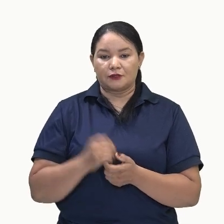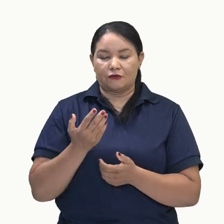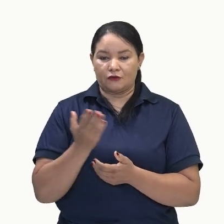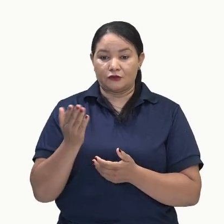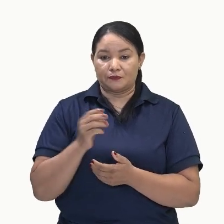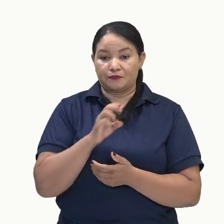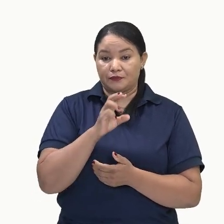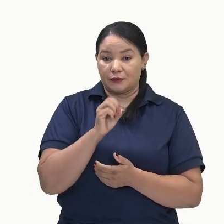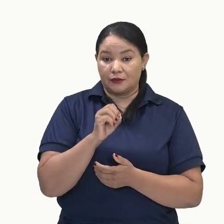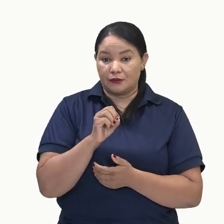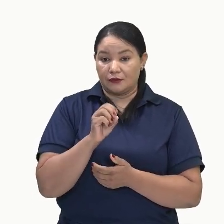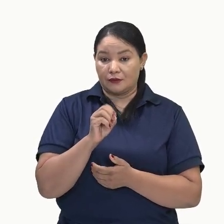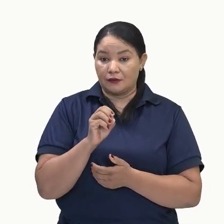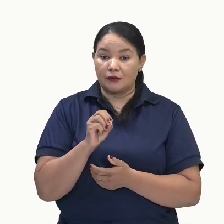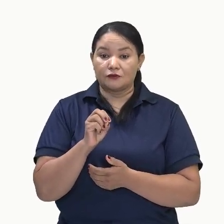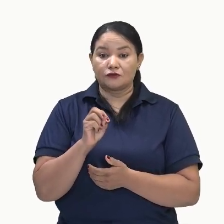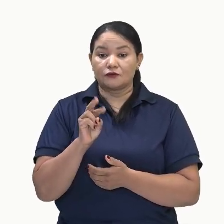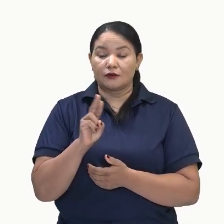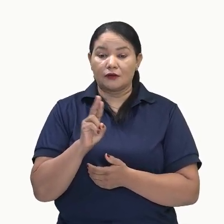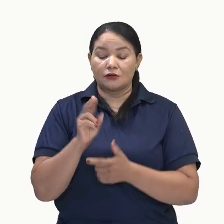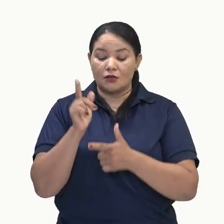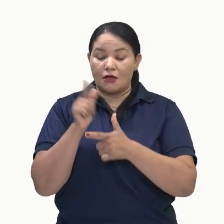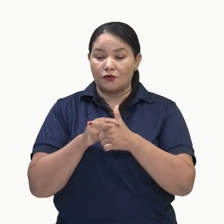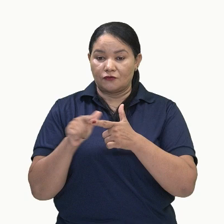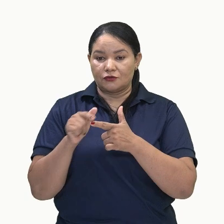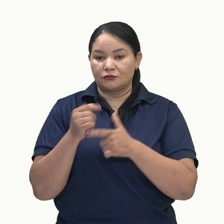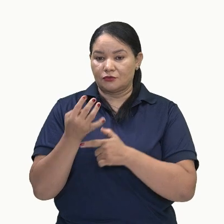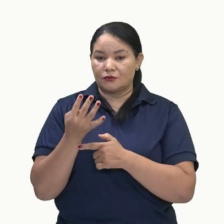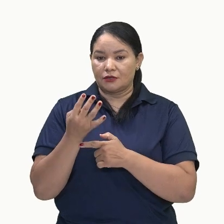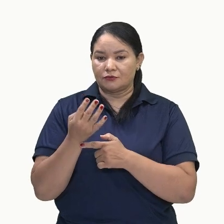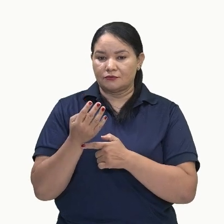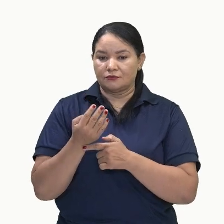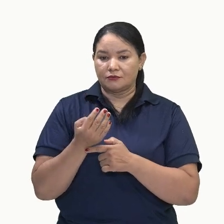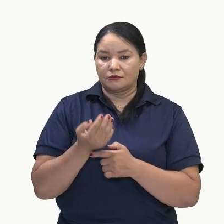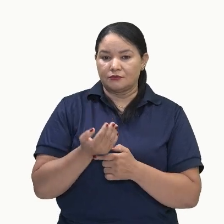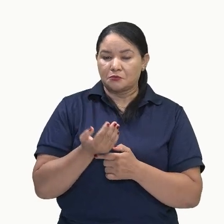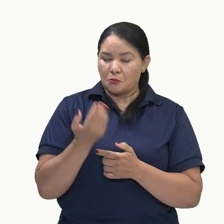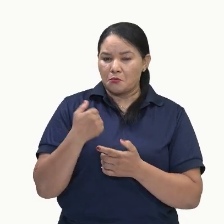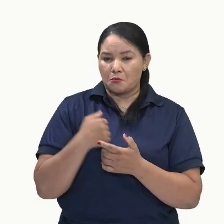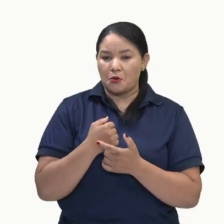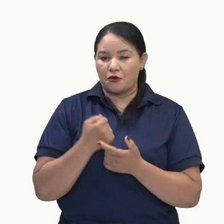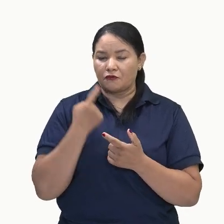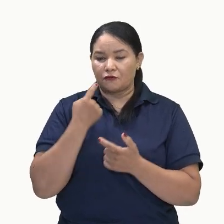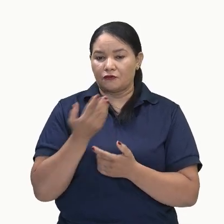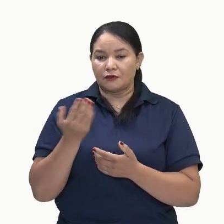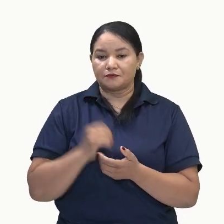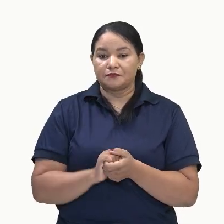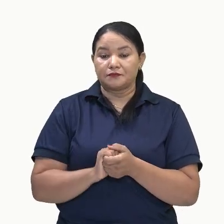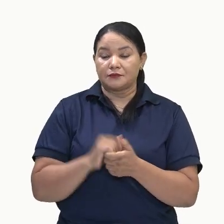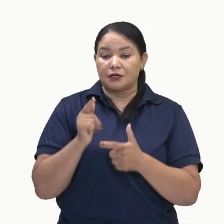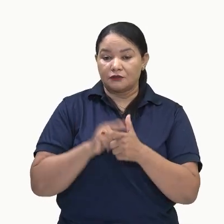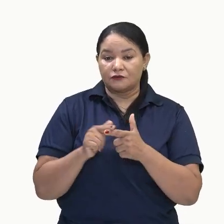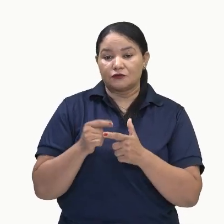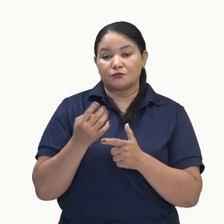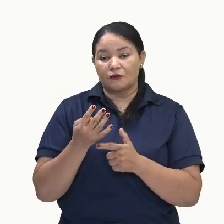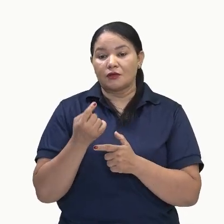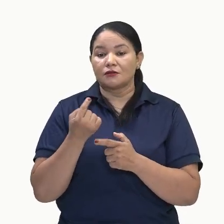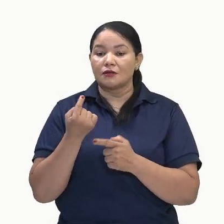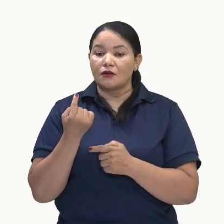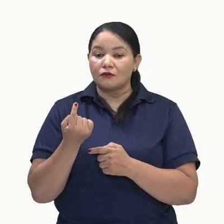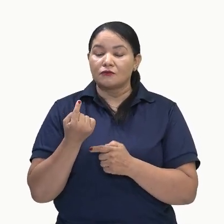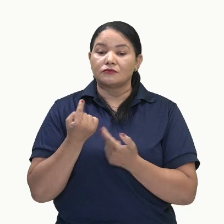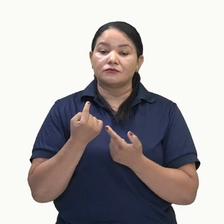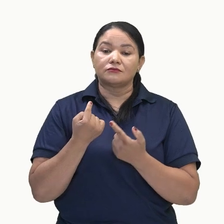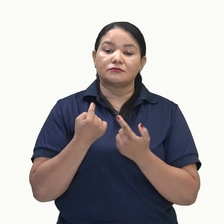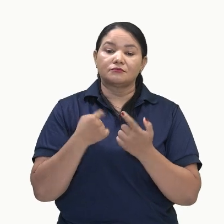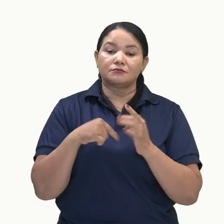R$500 e vai dividir por 4. Bora dividir aqui rapidinho? 5 dividido para 4 dá 1, vezes 4 é 4. 5